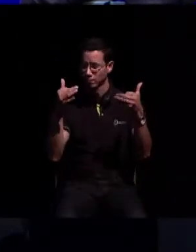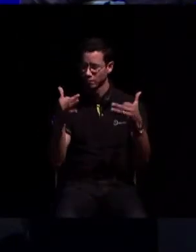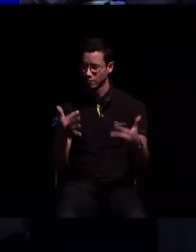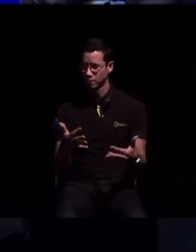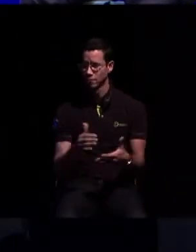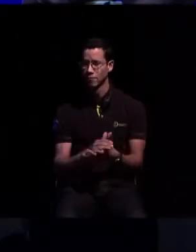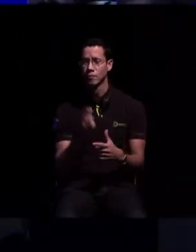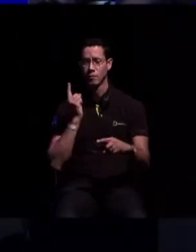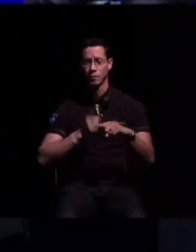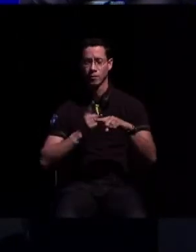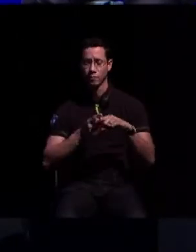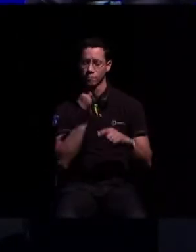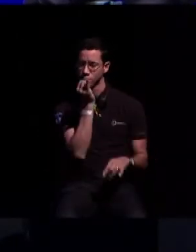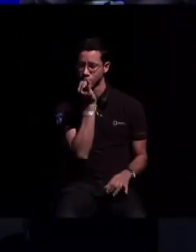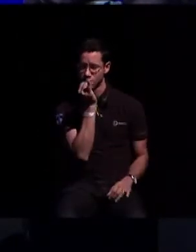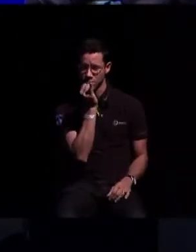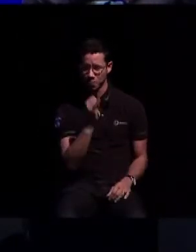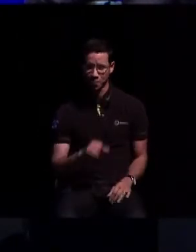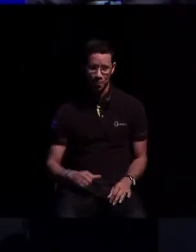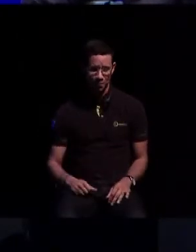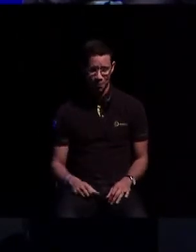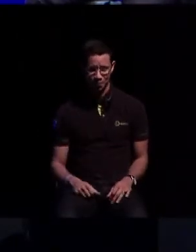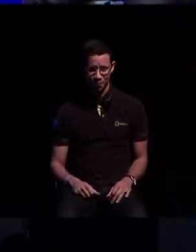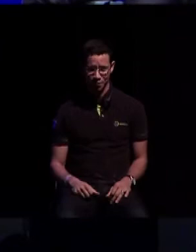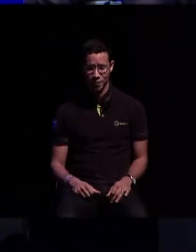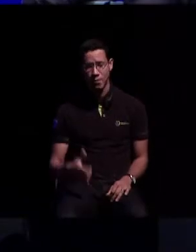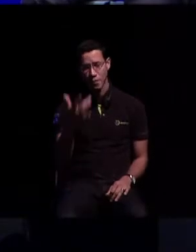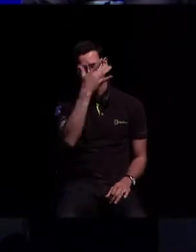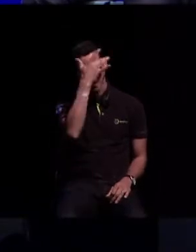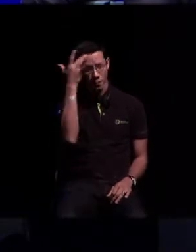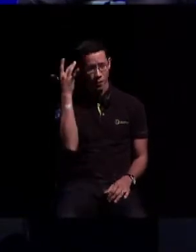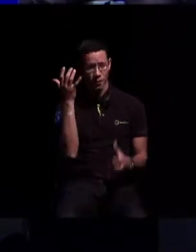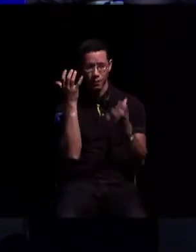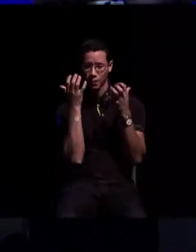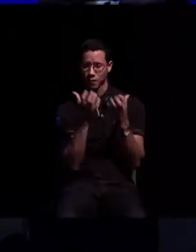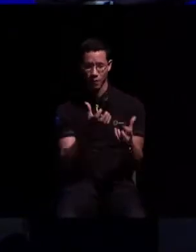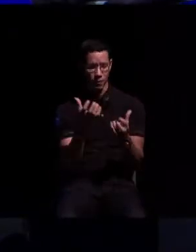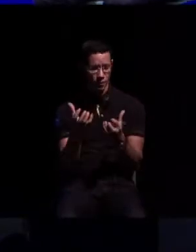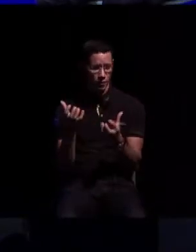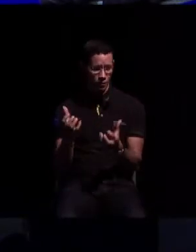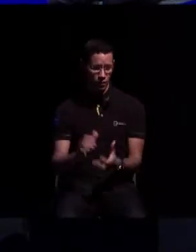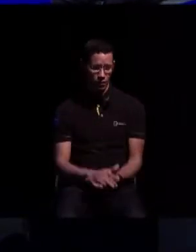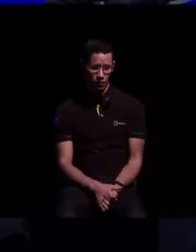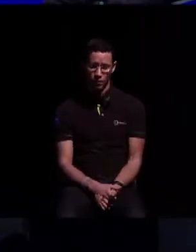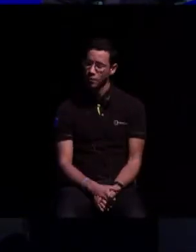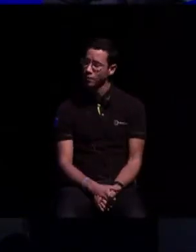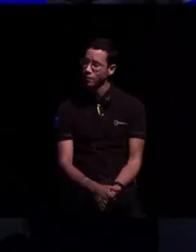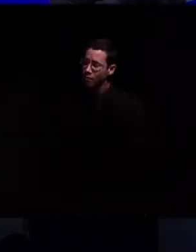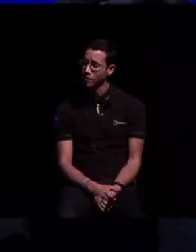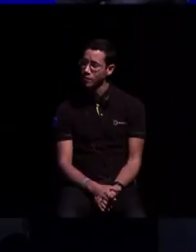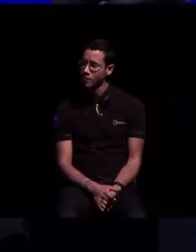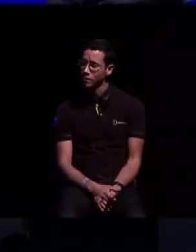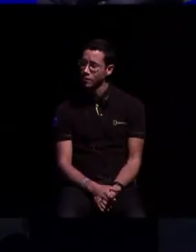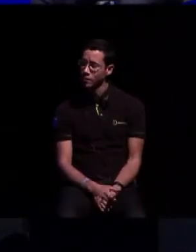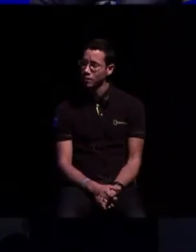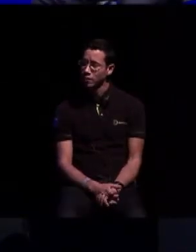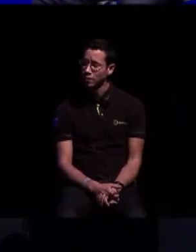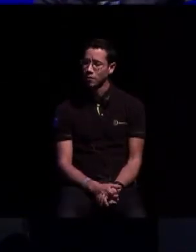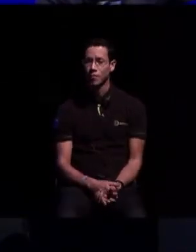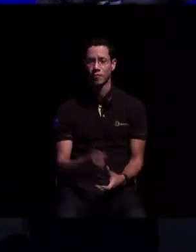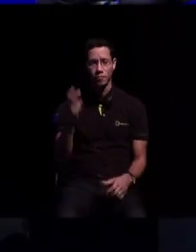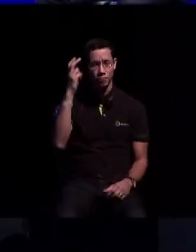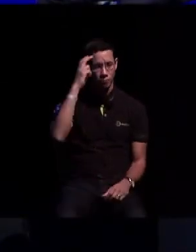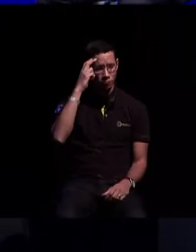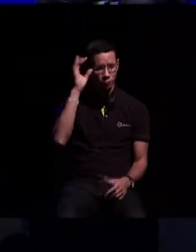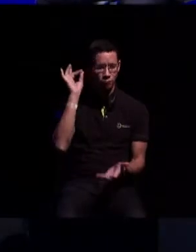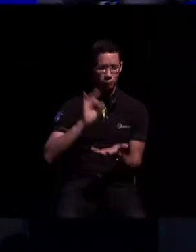que, por exemplo, quando as pessoas querem, por exemplo, as formas, quer dizer, fruir das formas legítimas de